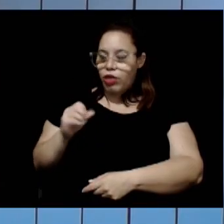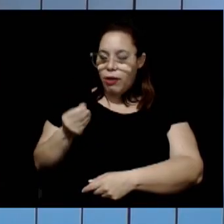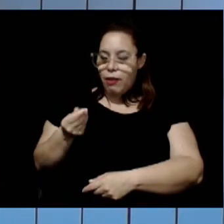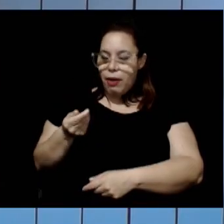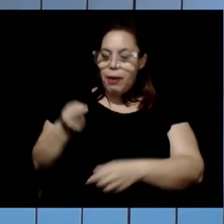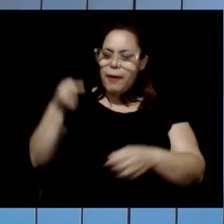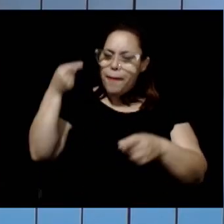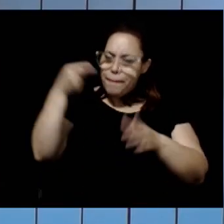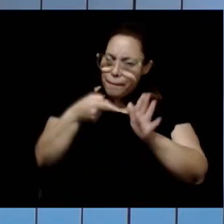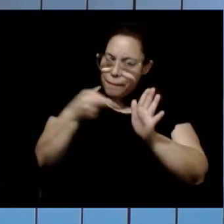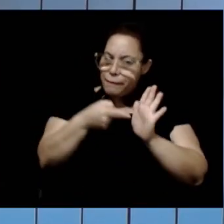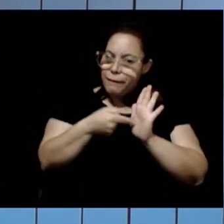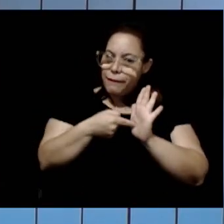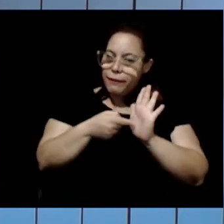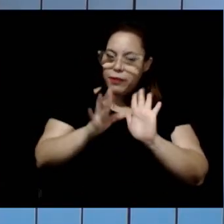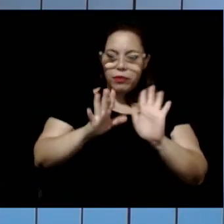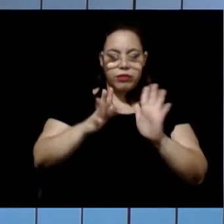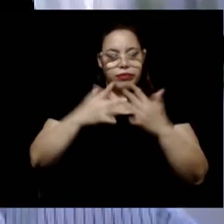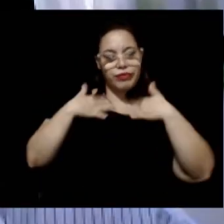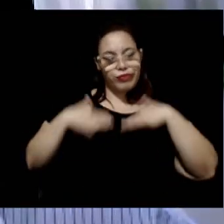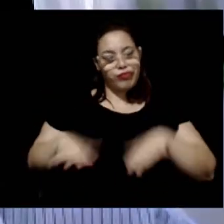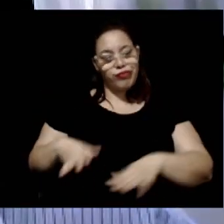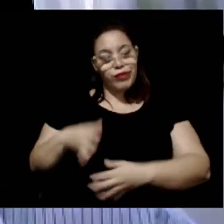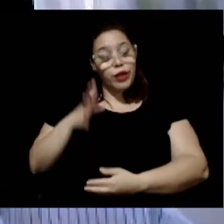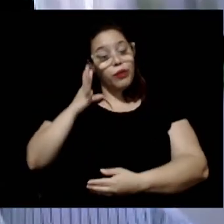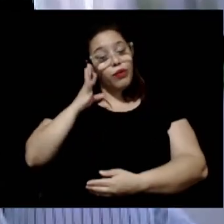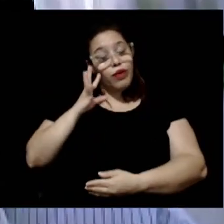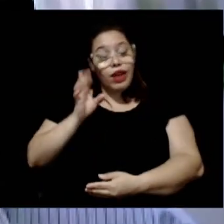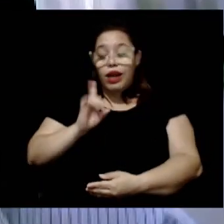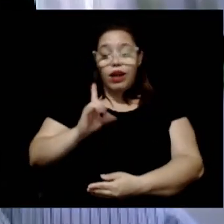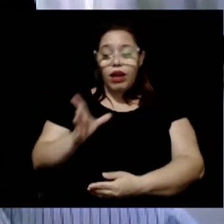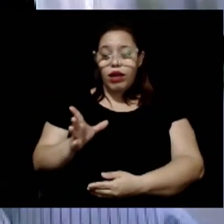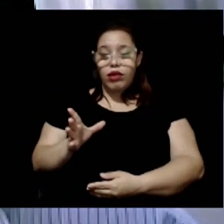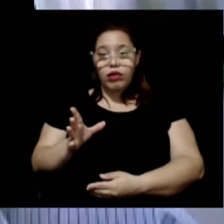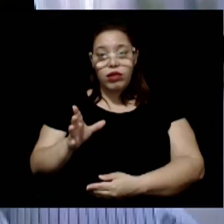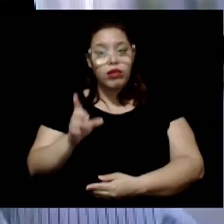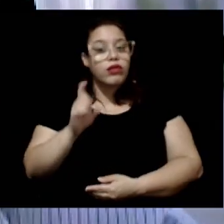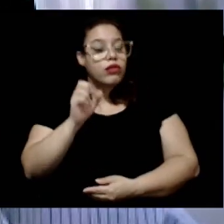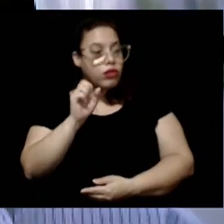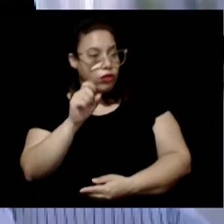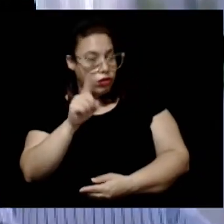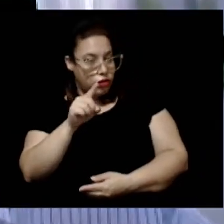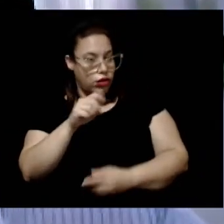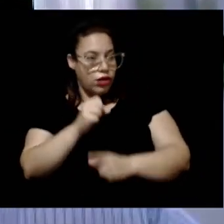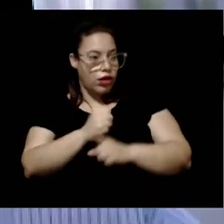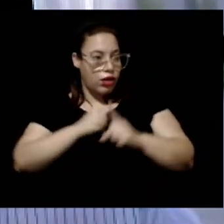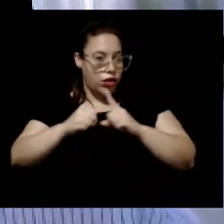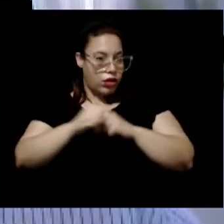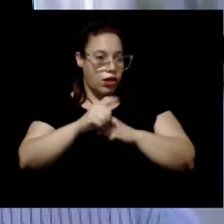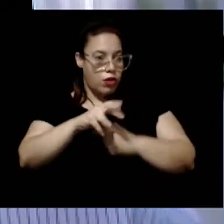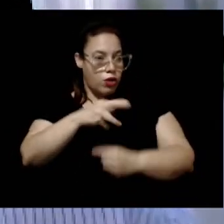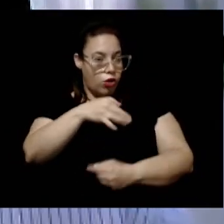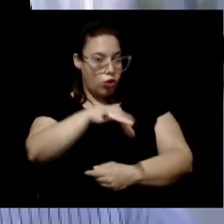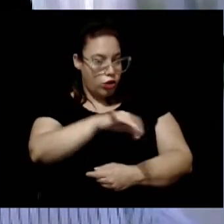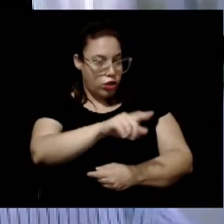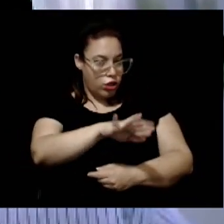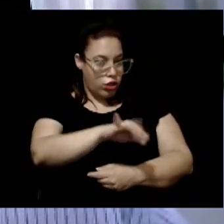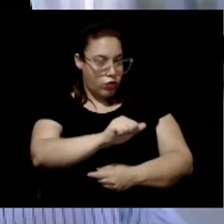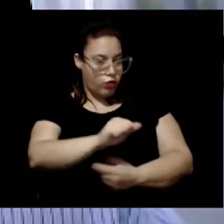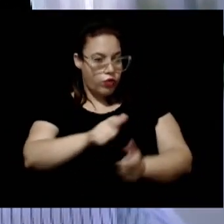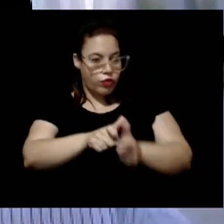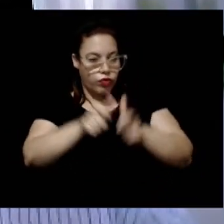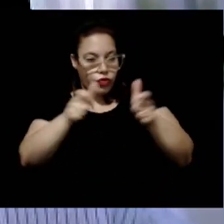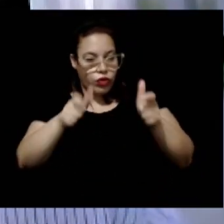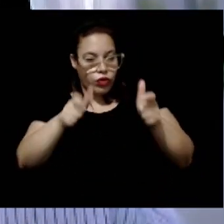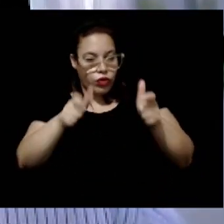alguma coisa ali no organismo não está indo bem, né? Dentro da Sociedade Brasileira de Reumatologia, uma grande preocupação que a gente